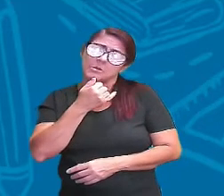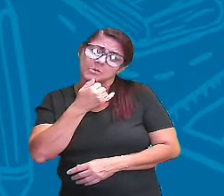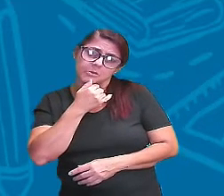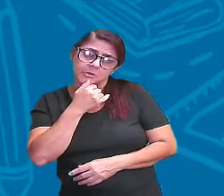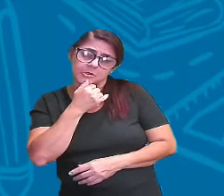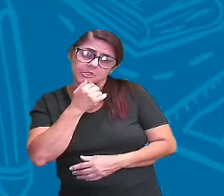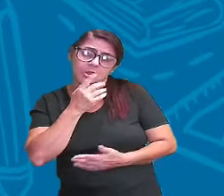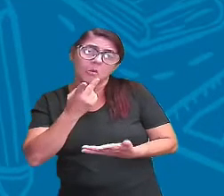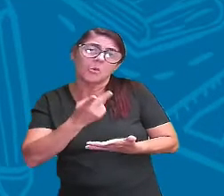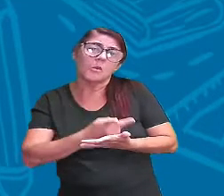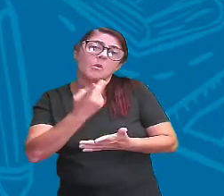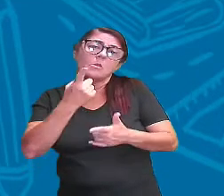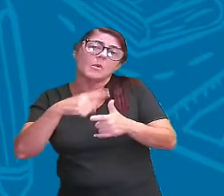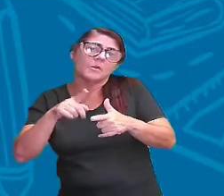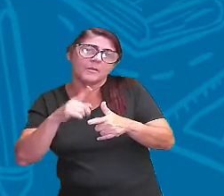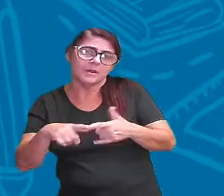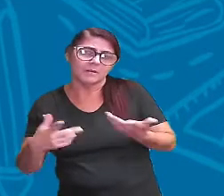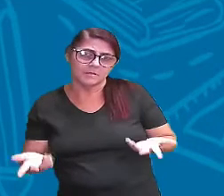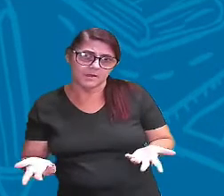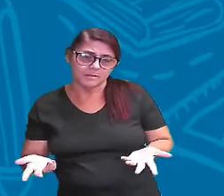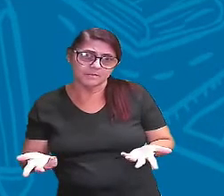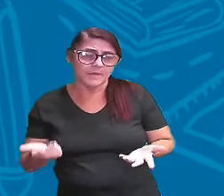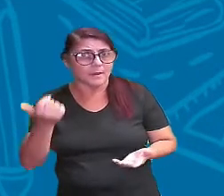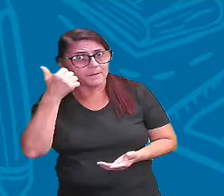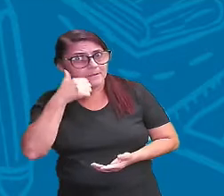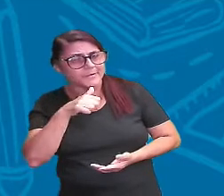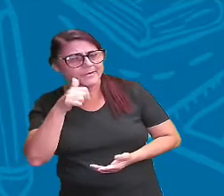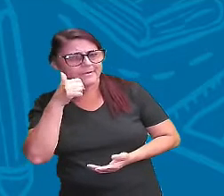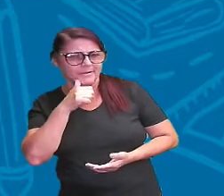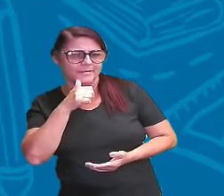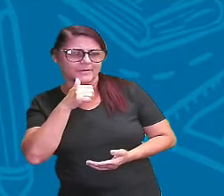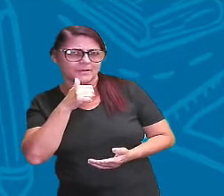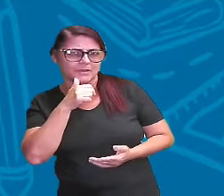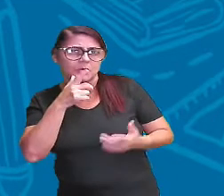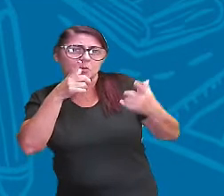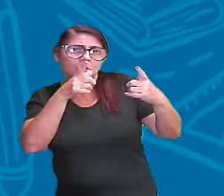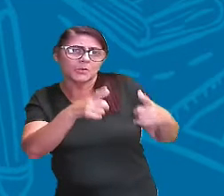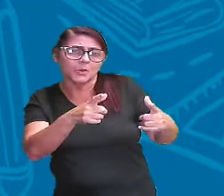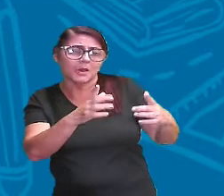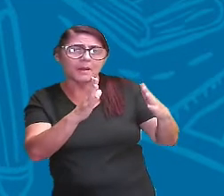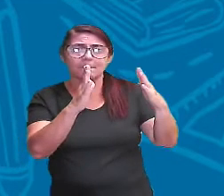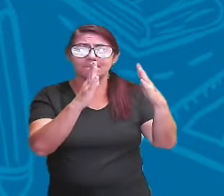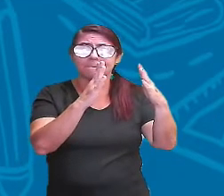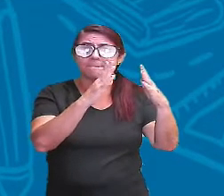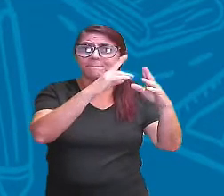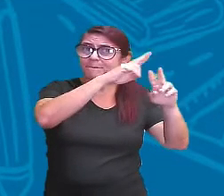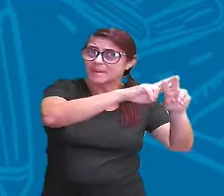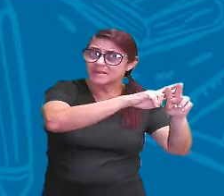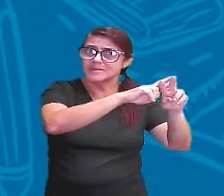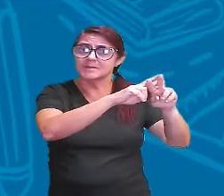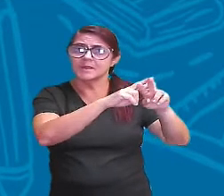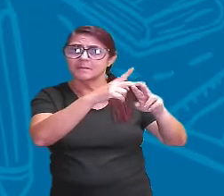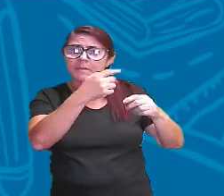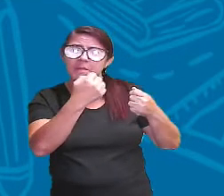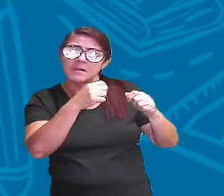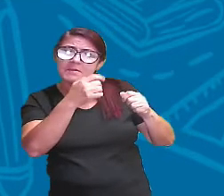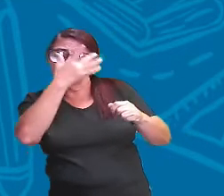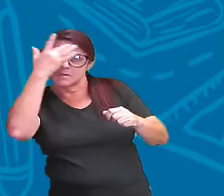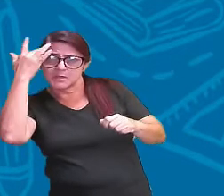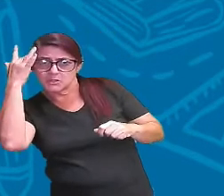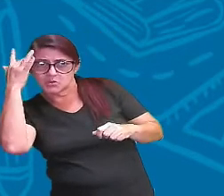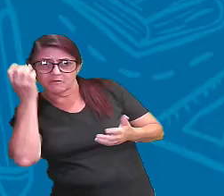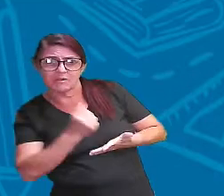a situação, o problema? É que ela está presa nessa torre e ela precisa que alguém vá lá e